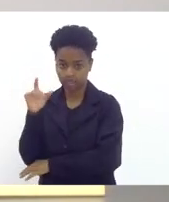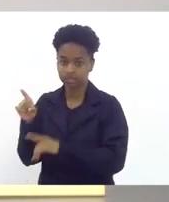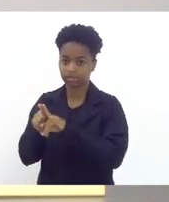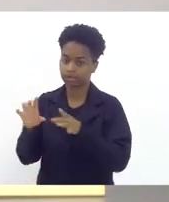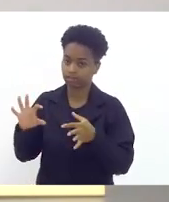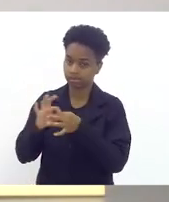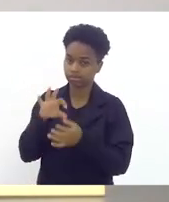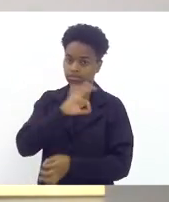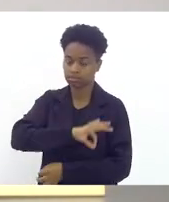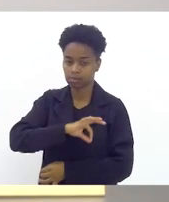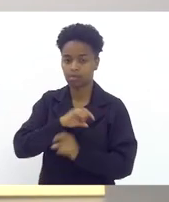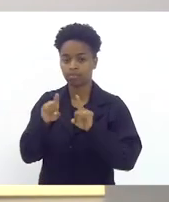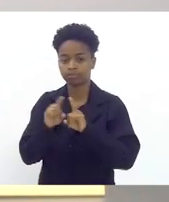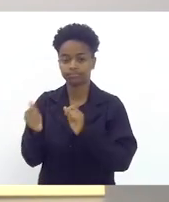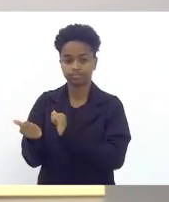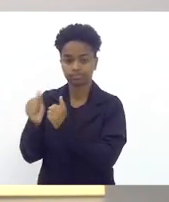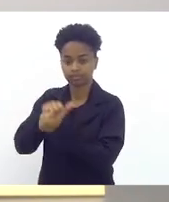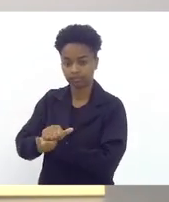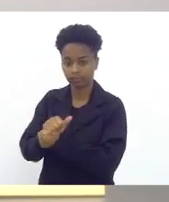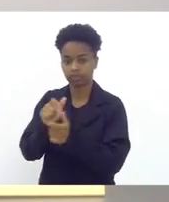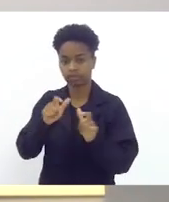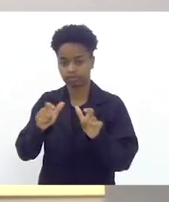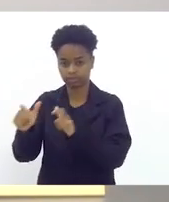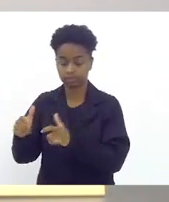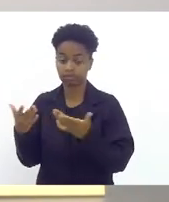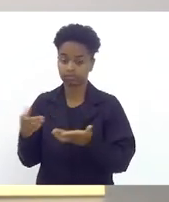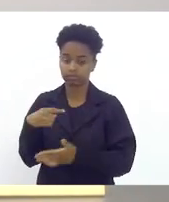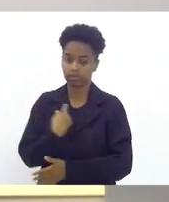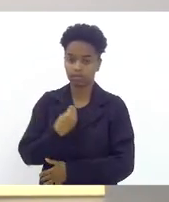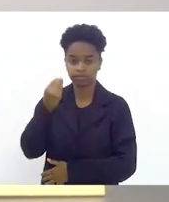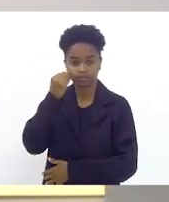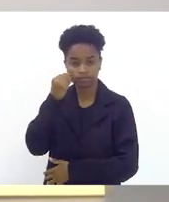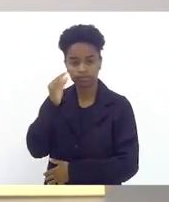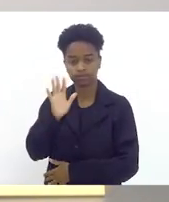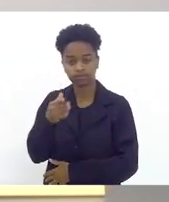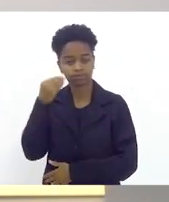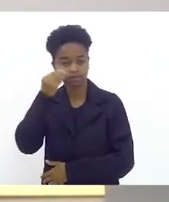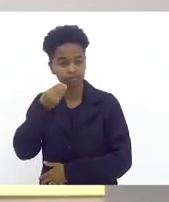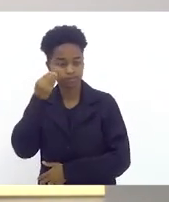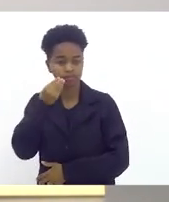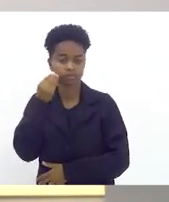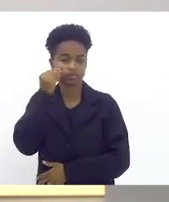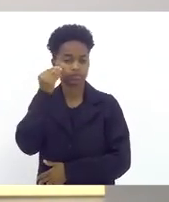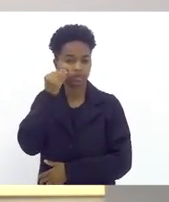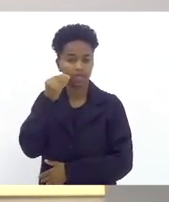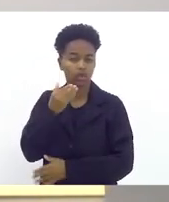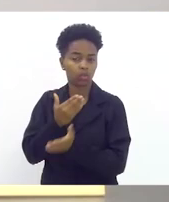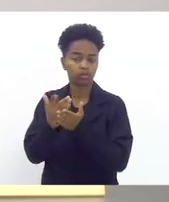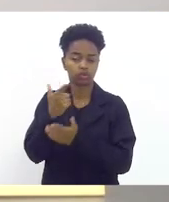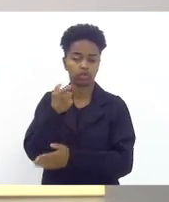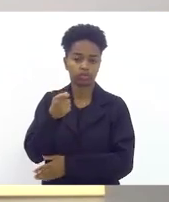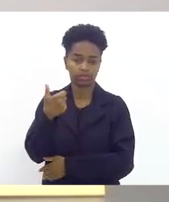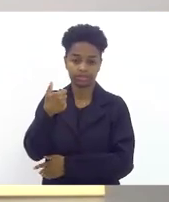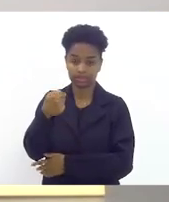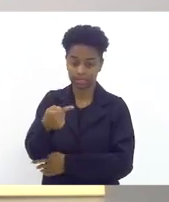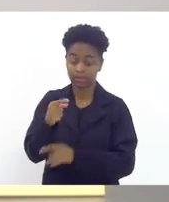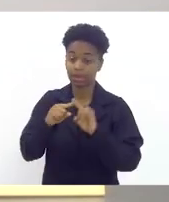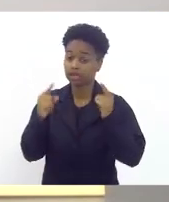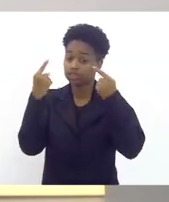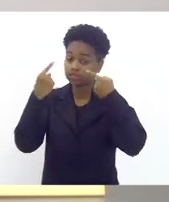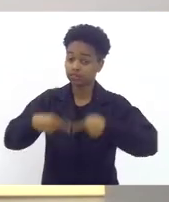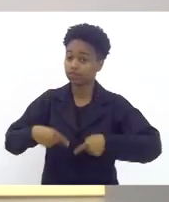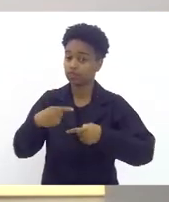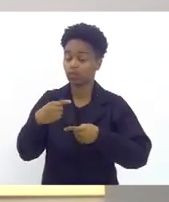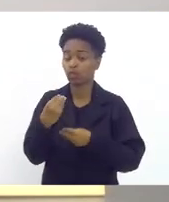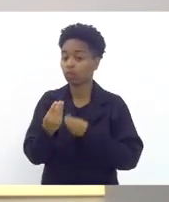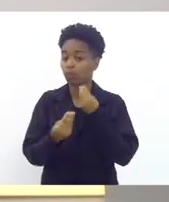apoio adequação da propriedade Então hoje nós já testamos ele experimentamos isso desde 2017 Mas aí o desafio é como